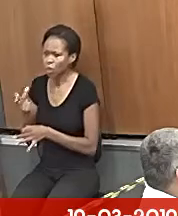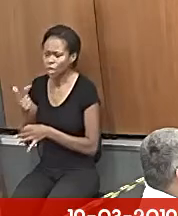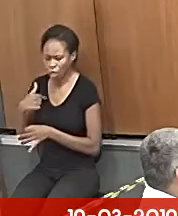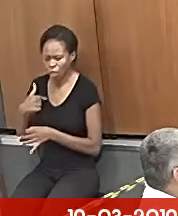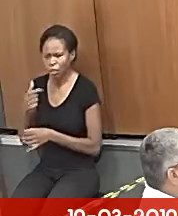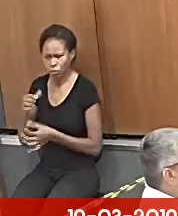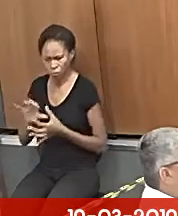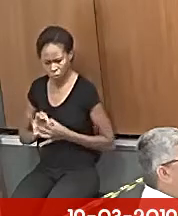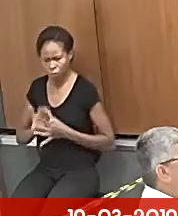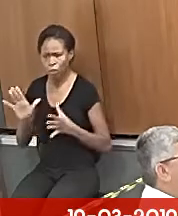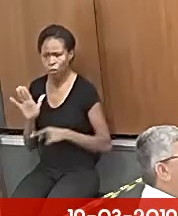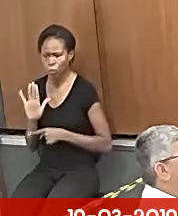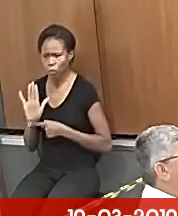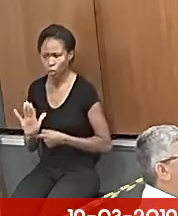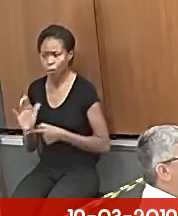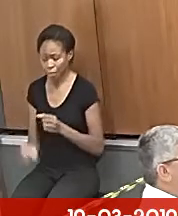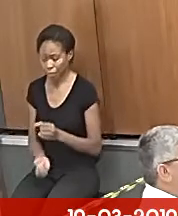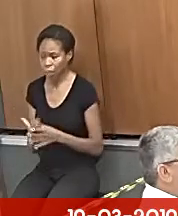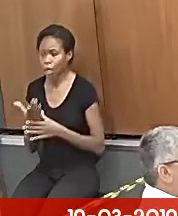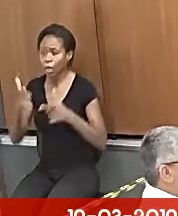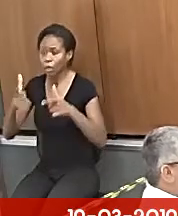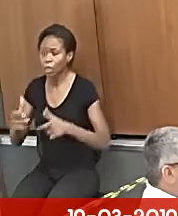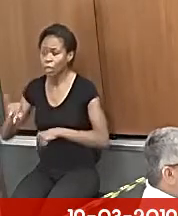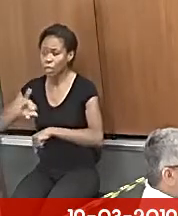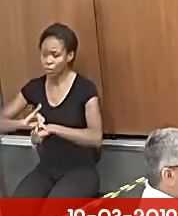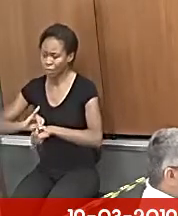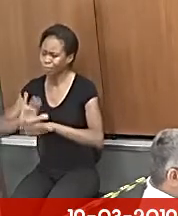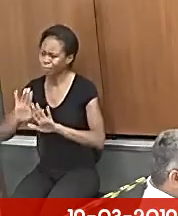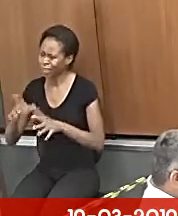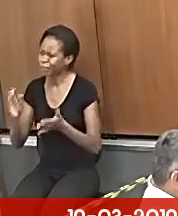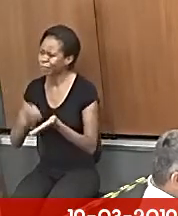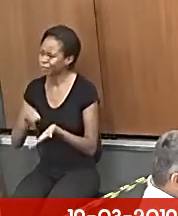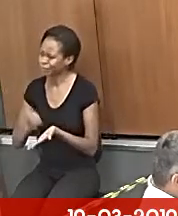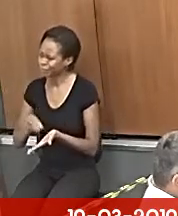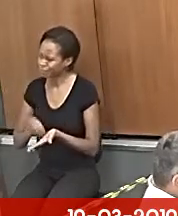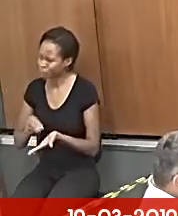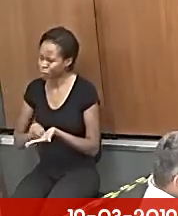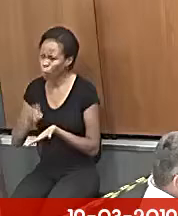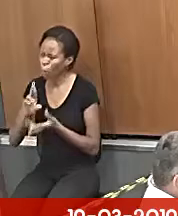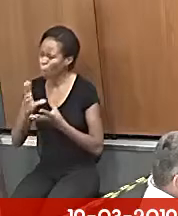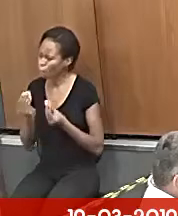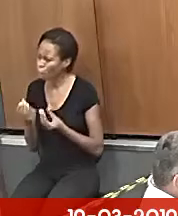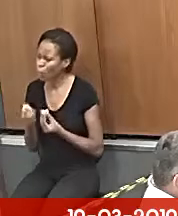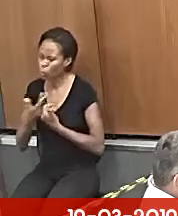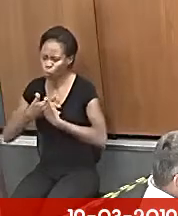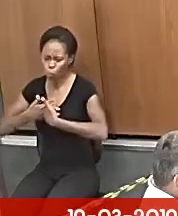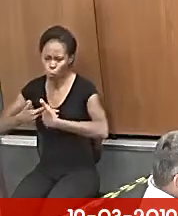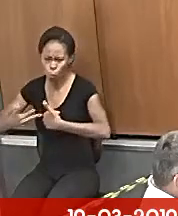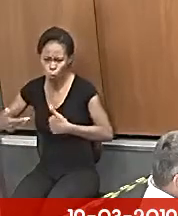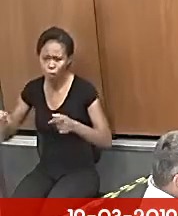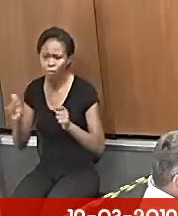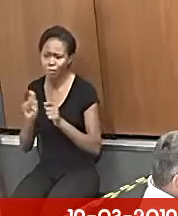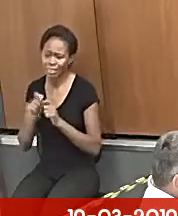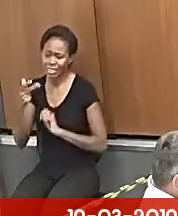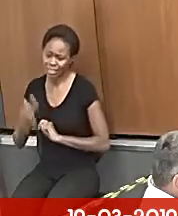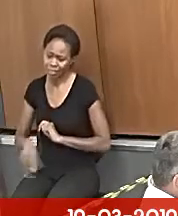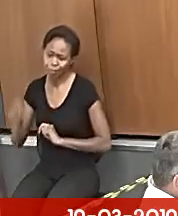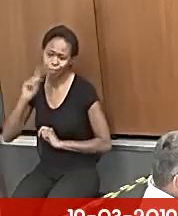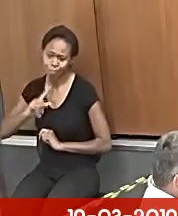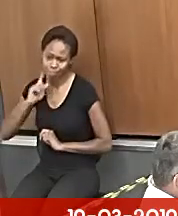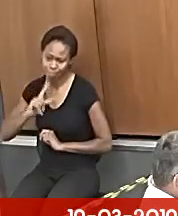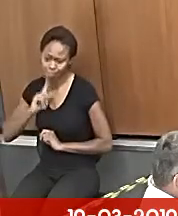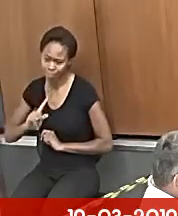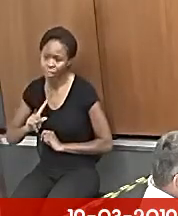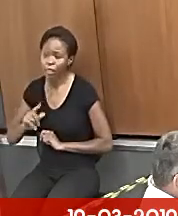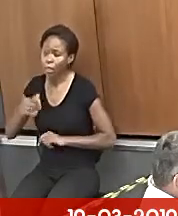então tem muita coisa para ser feita em minas gerais e uma triste realidade que eu falo em todo lugar a política de valorização